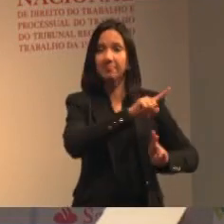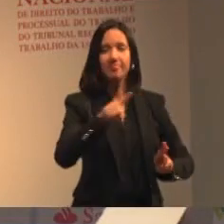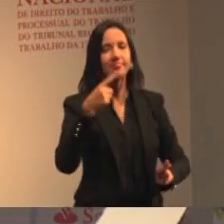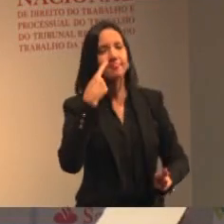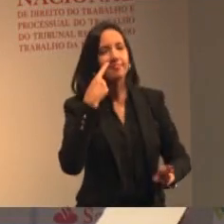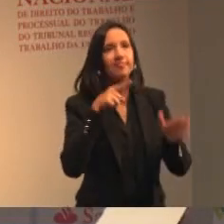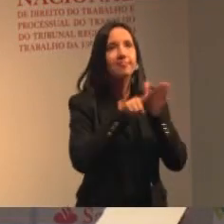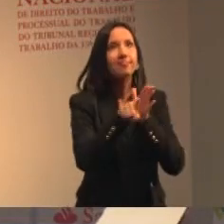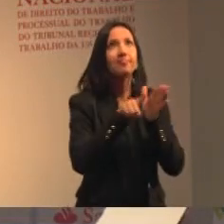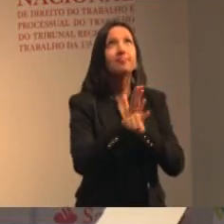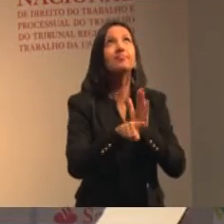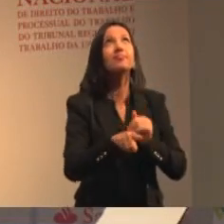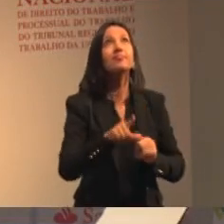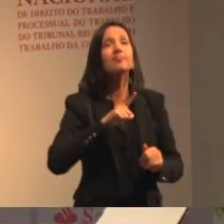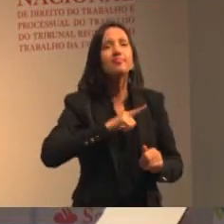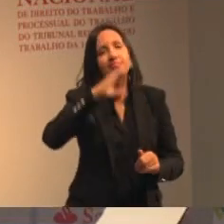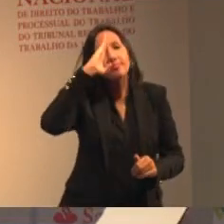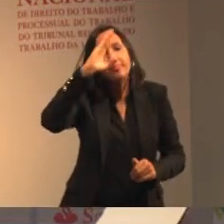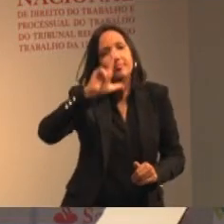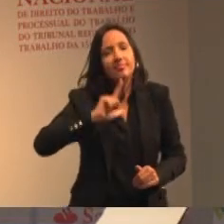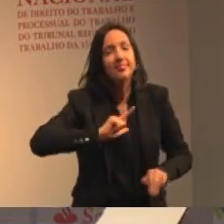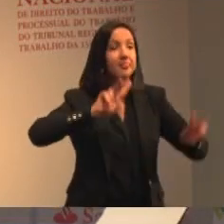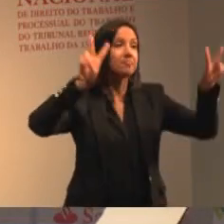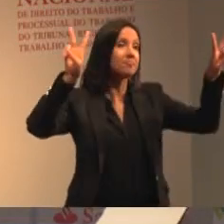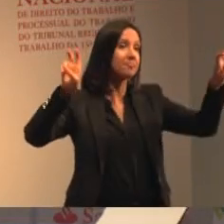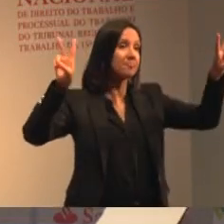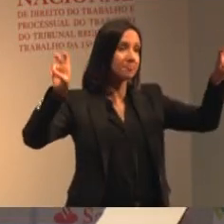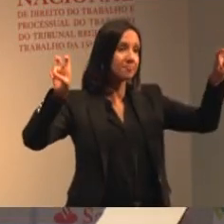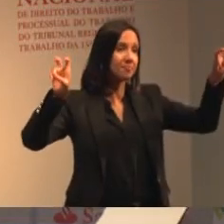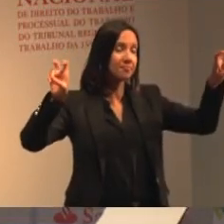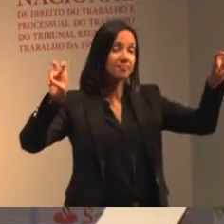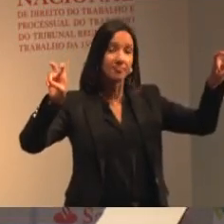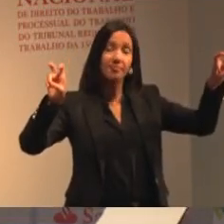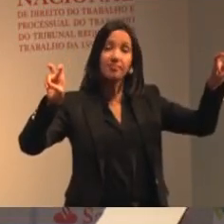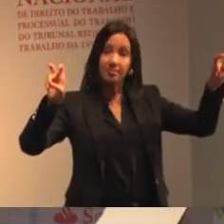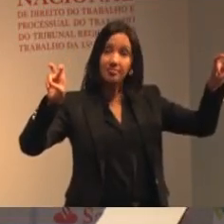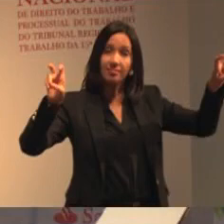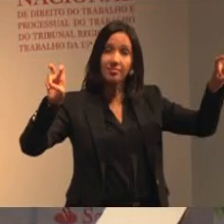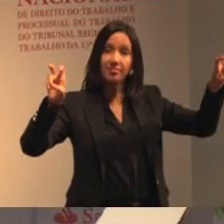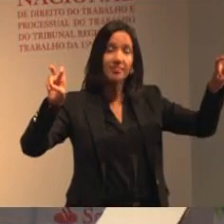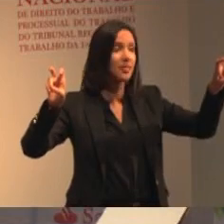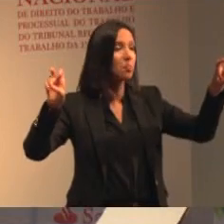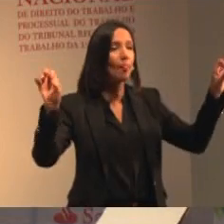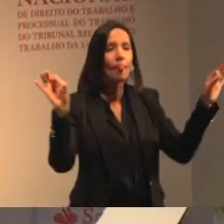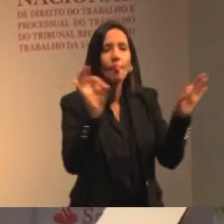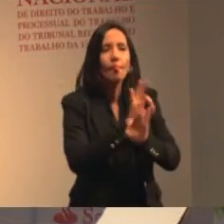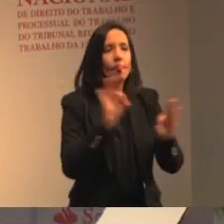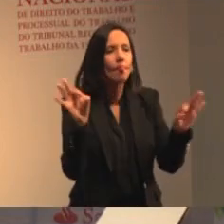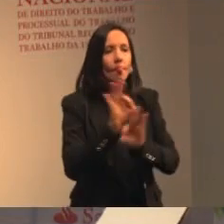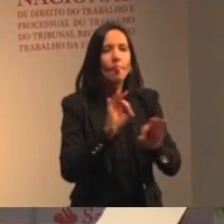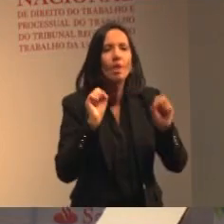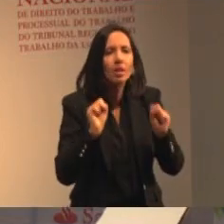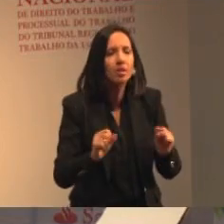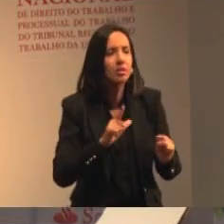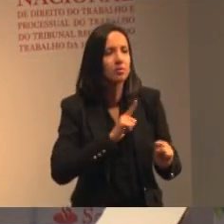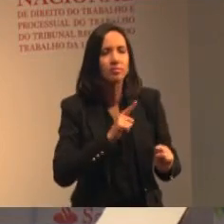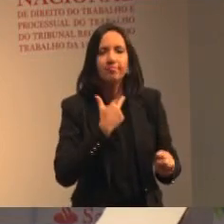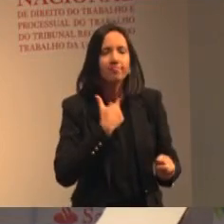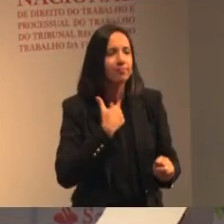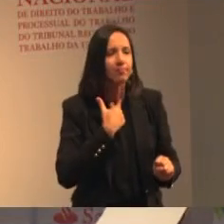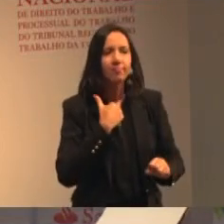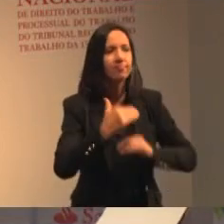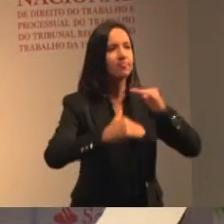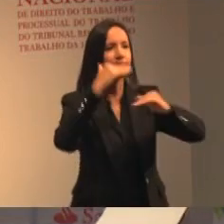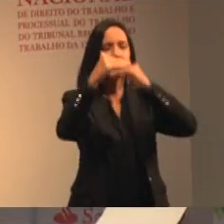indagações, é fundamental que se abra um parênteses para dizer que nada pode ser construído, nada pode